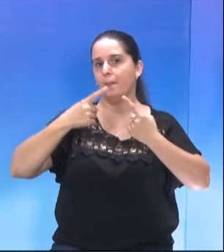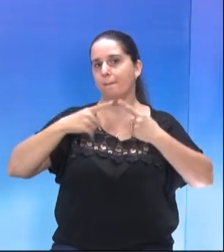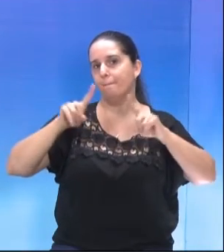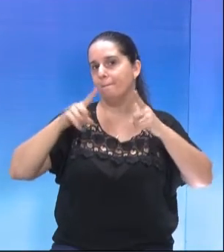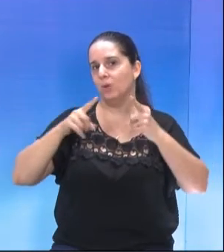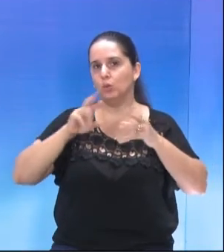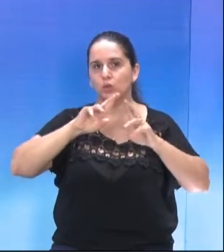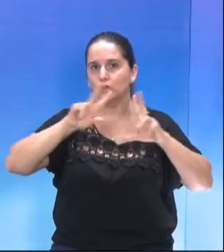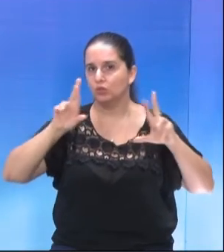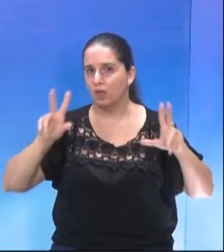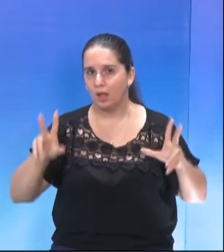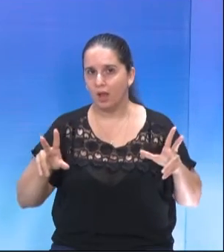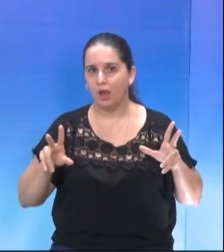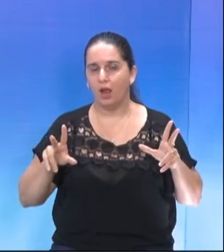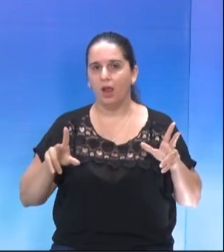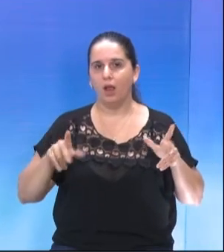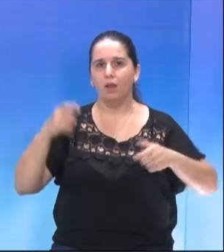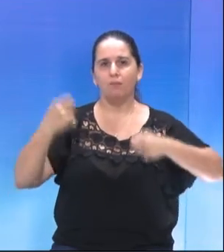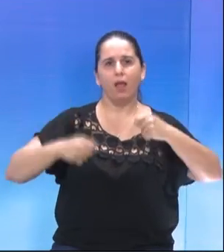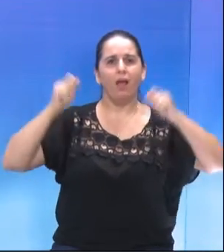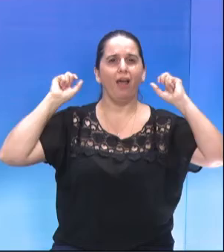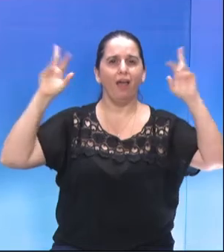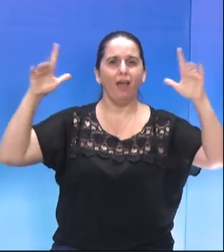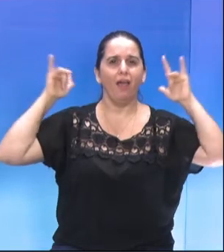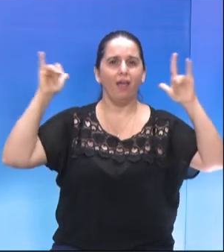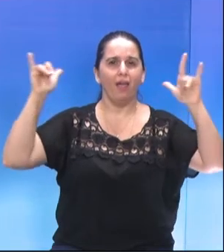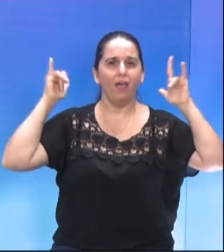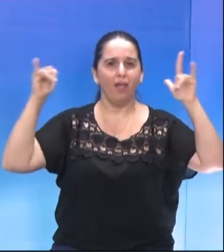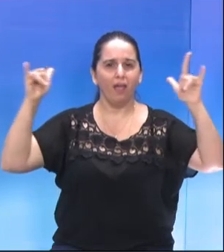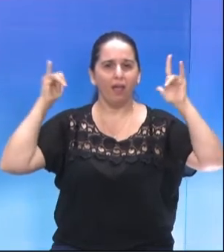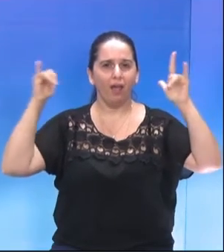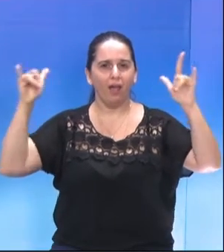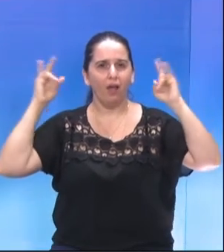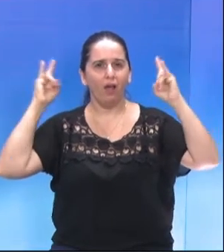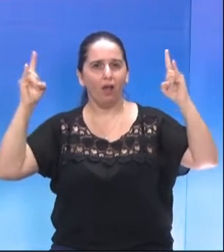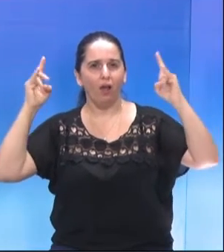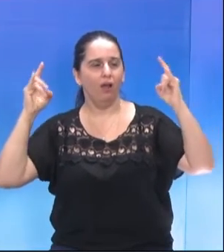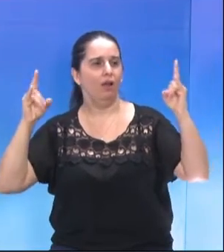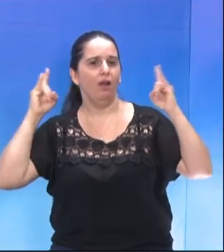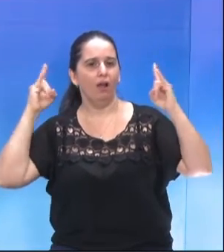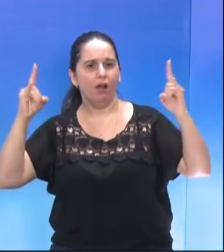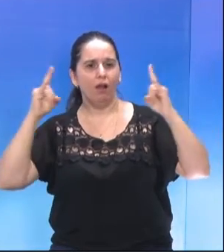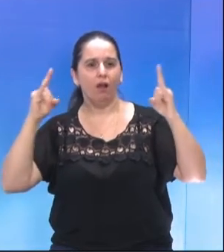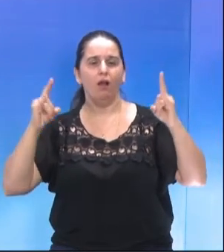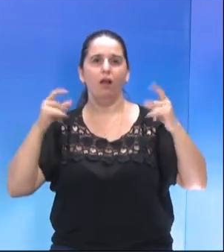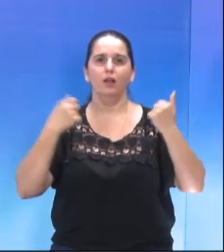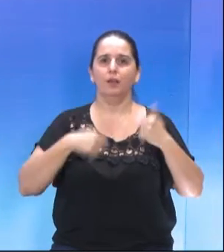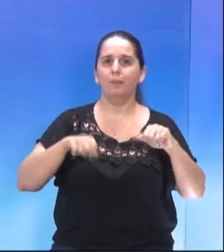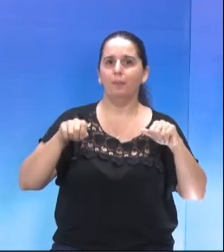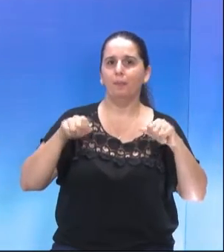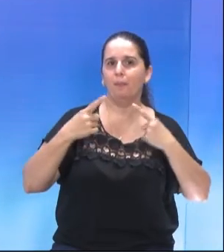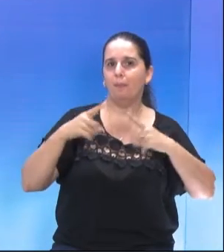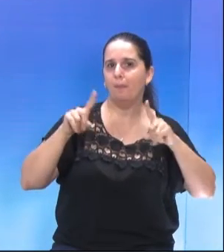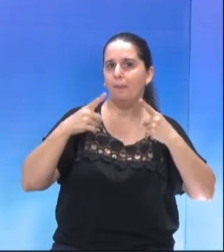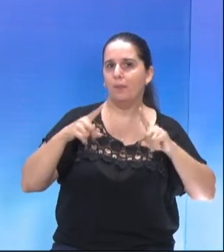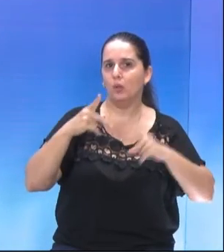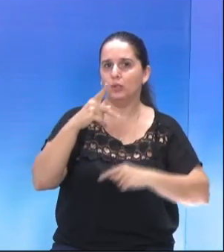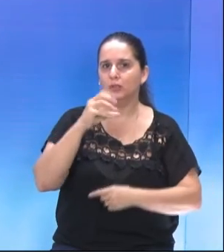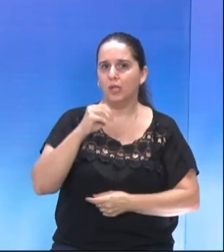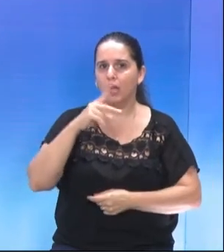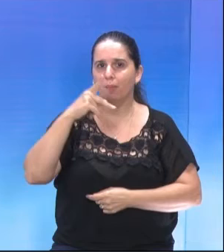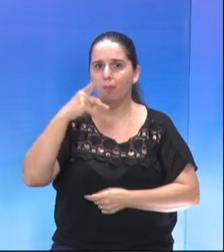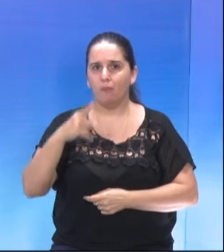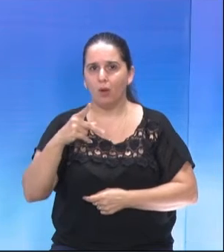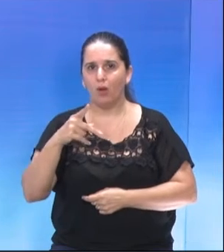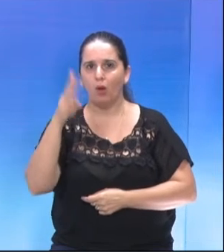rock ao pop, à música folclórica brasileira. Veja só, então é uma mistura. Lembra do que eu expliquei em relação à arte